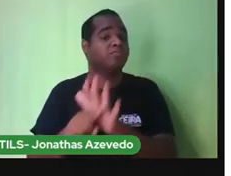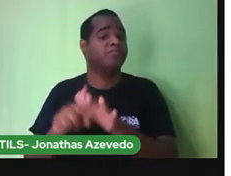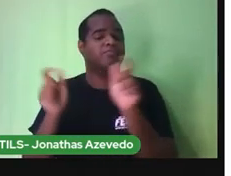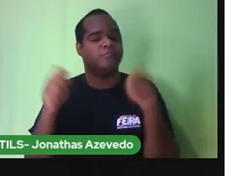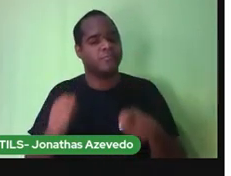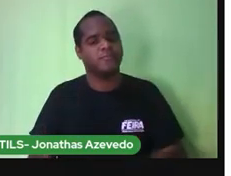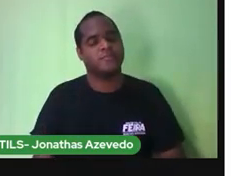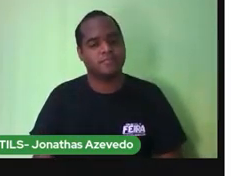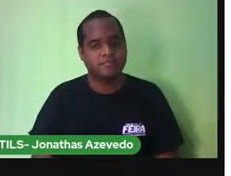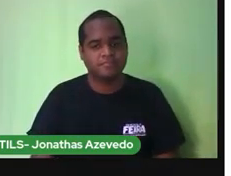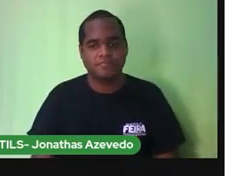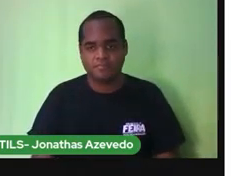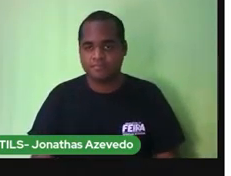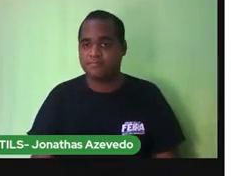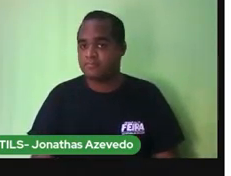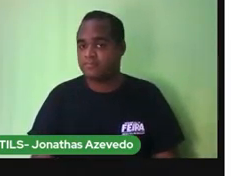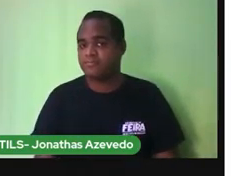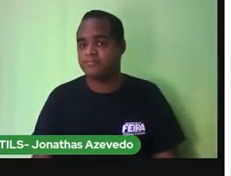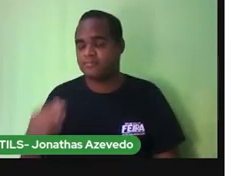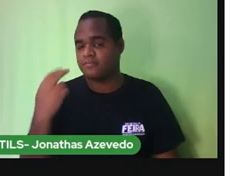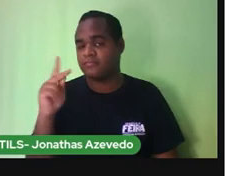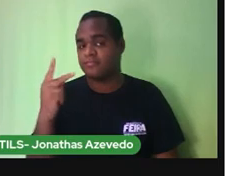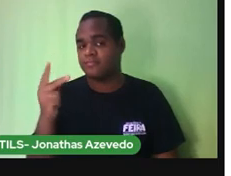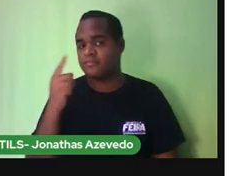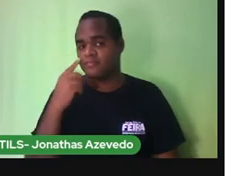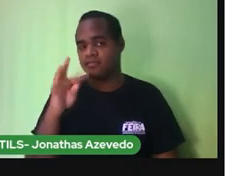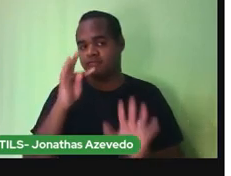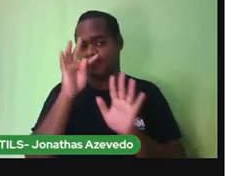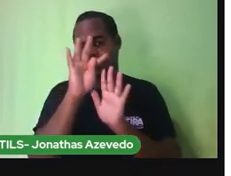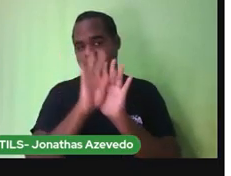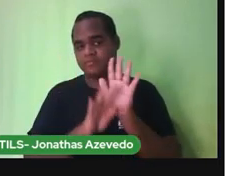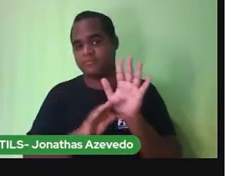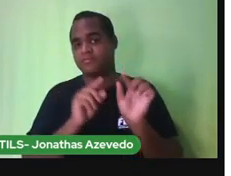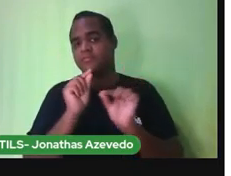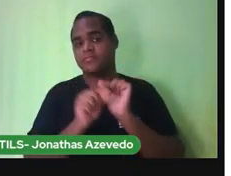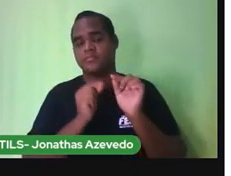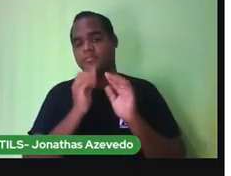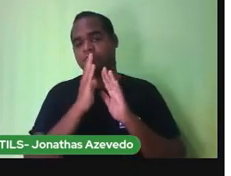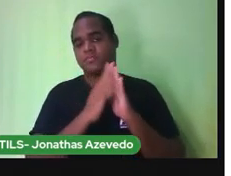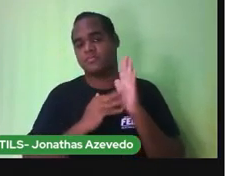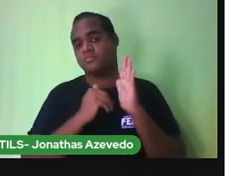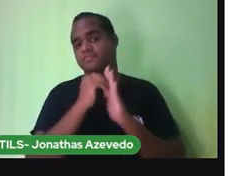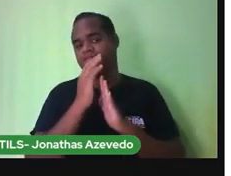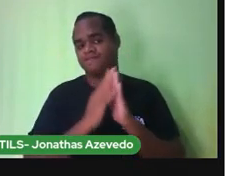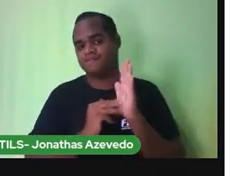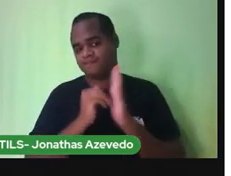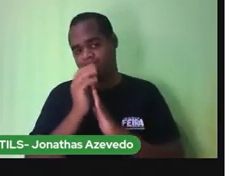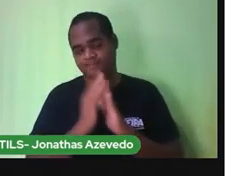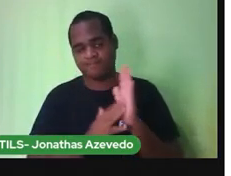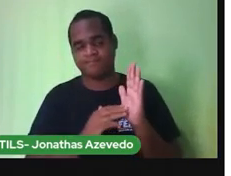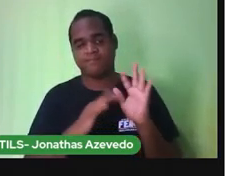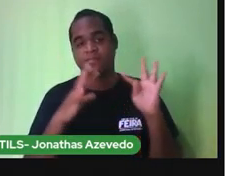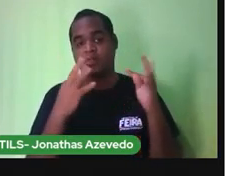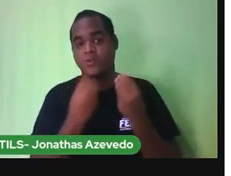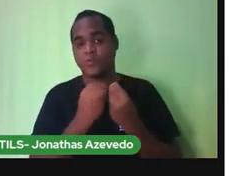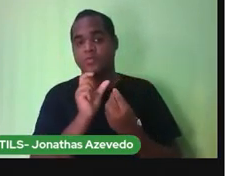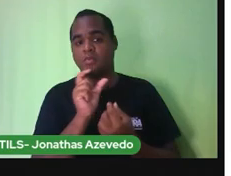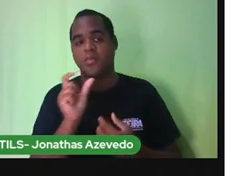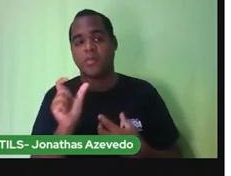que você vai fazer você vai no ter e você vai pintar todas as